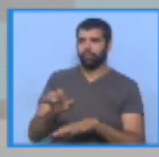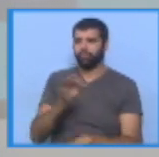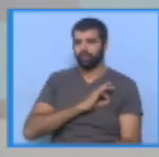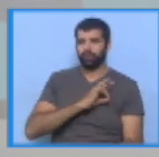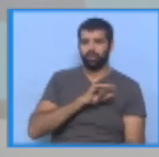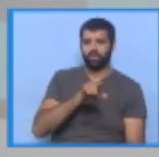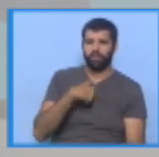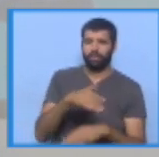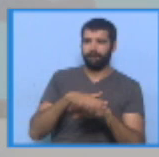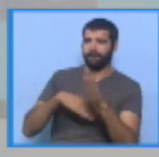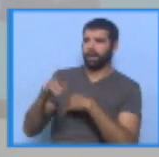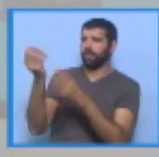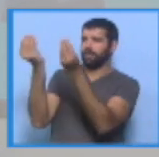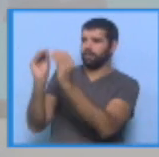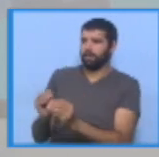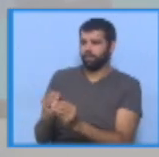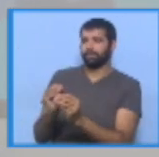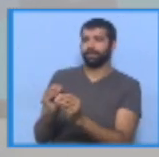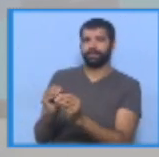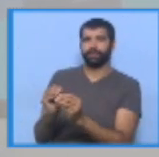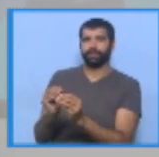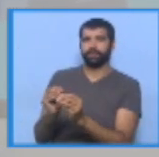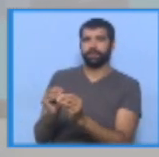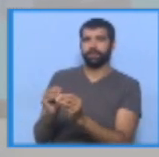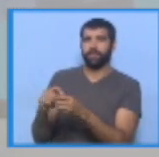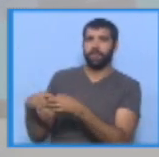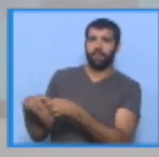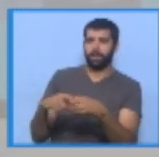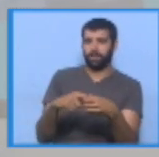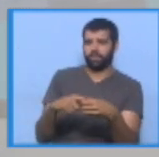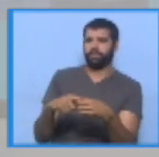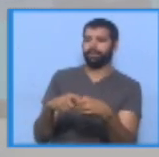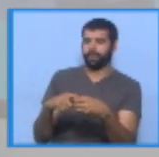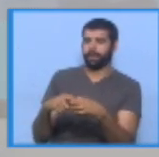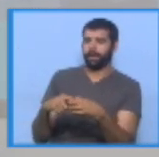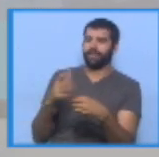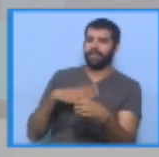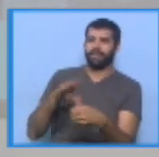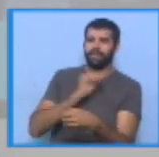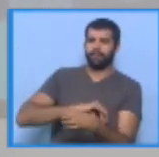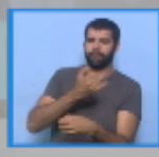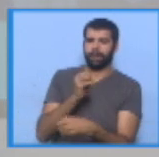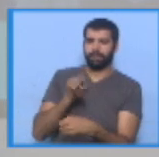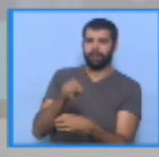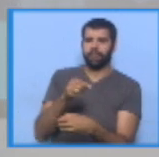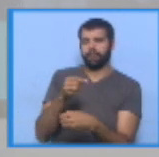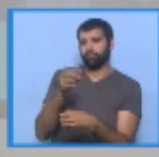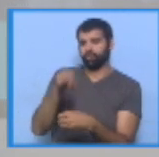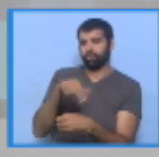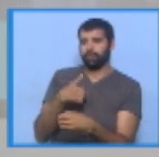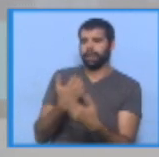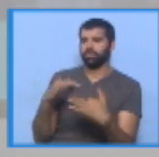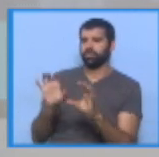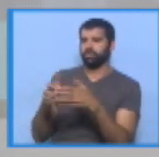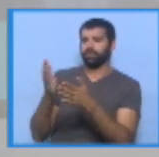que fez a ornamentação dos andores com os bois queria receber 20 mil reis, a Irmandade só lhe queria dar